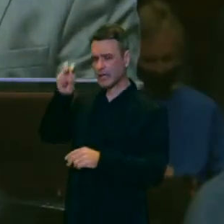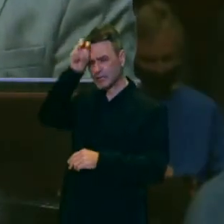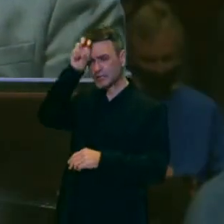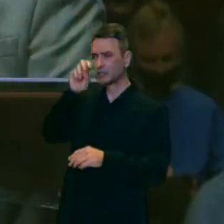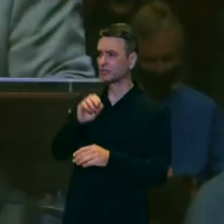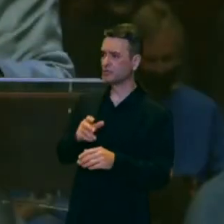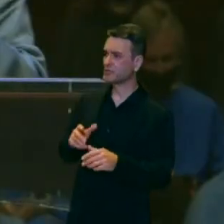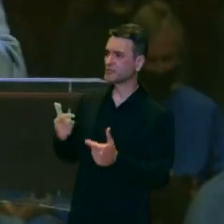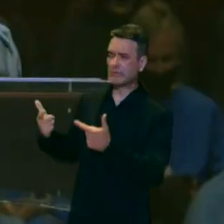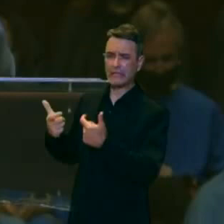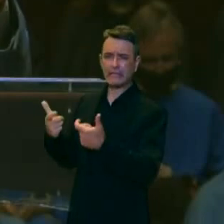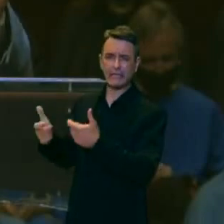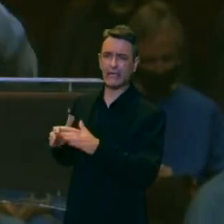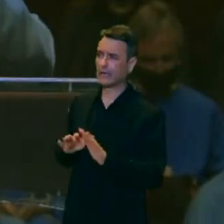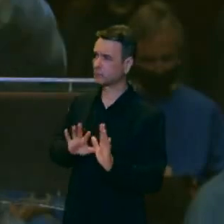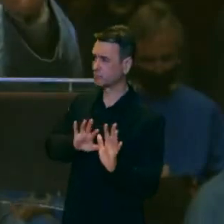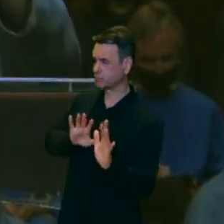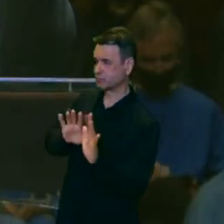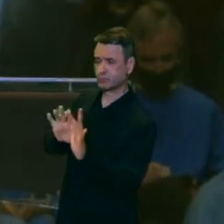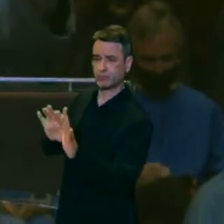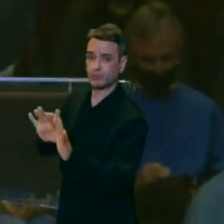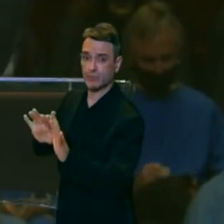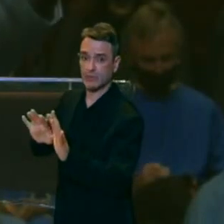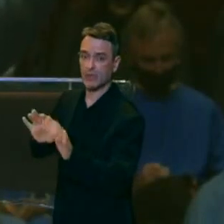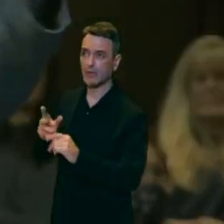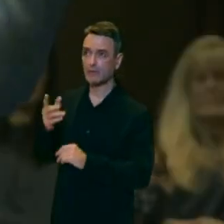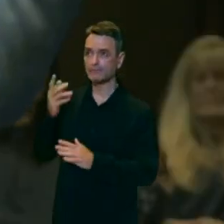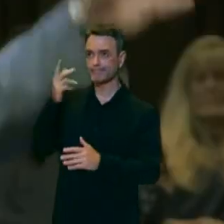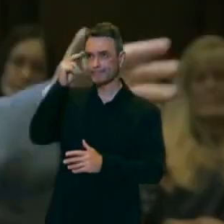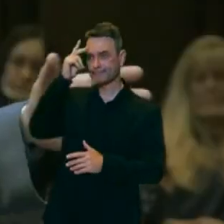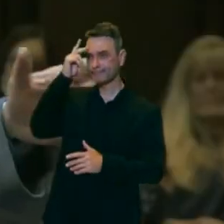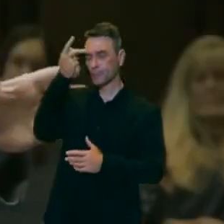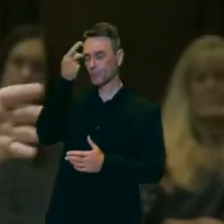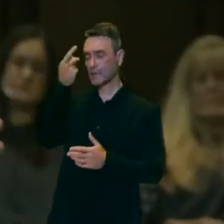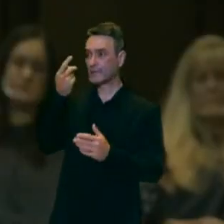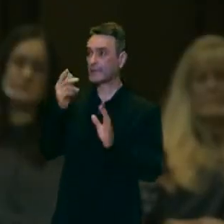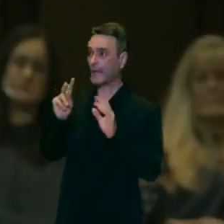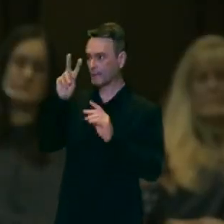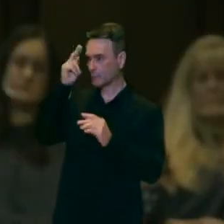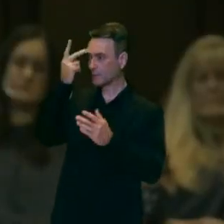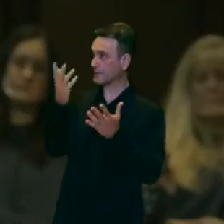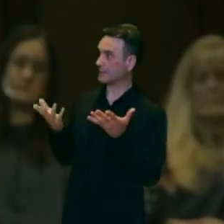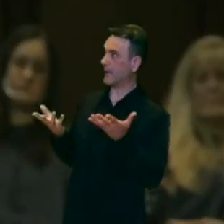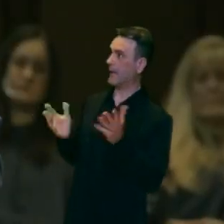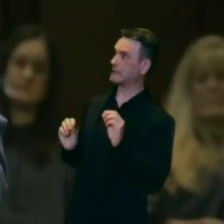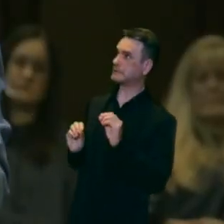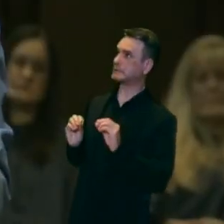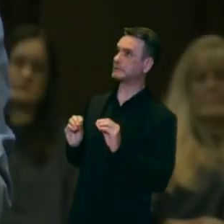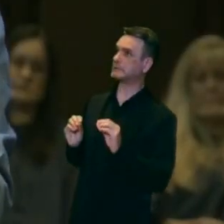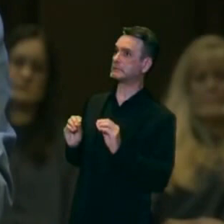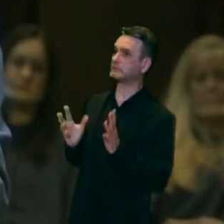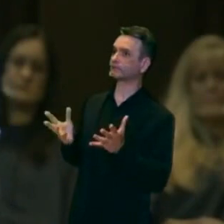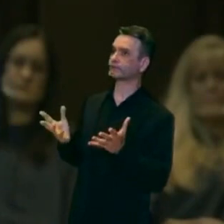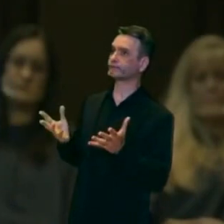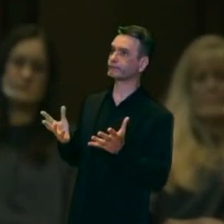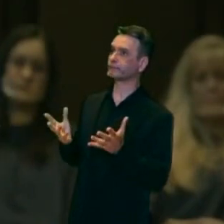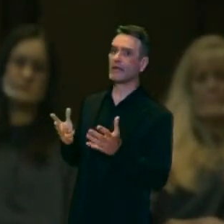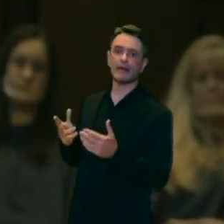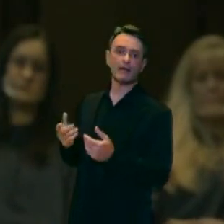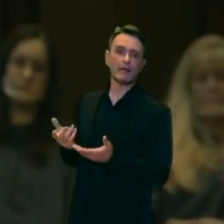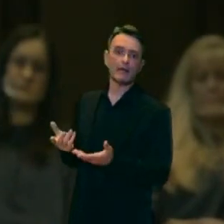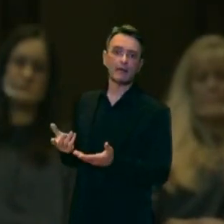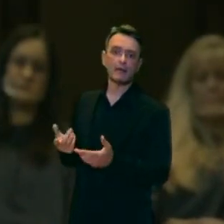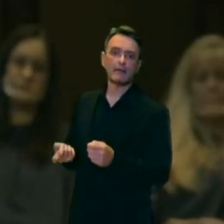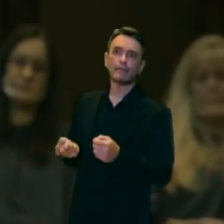outro lugar, eles mudam de ideia e voltam a fazer tudo o que faziam antes. E a gente aprendeu exatamente isso. Às vezes a gente está